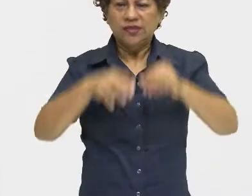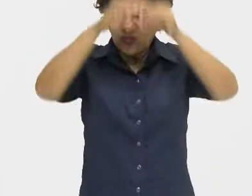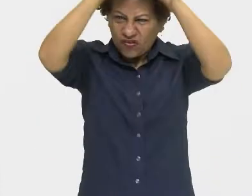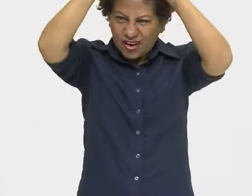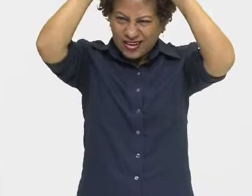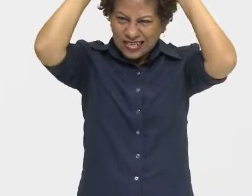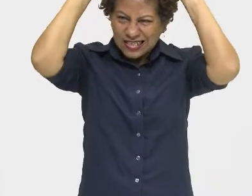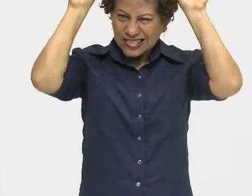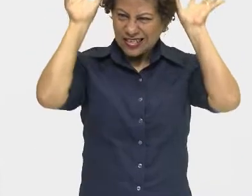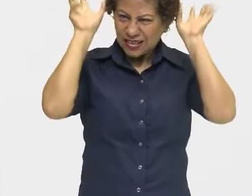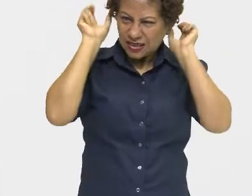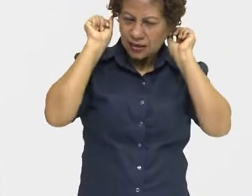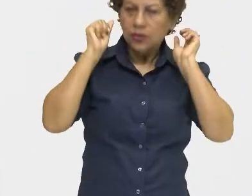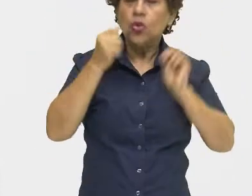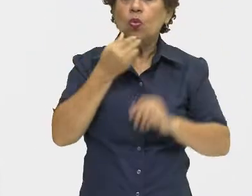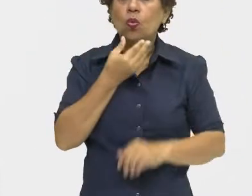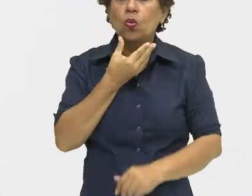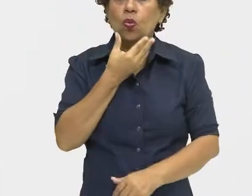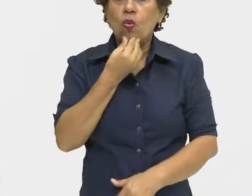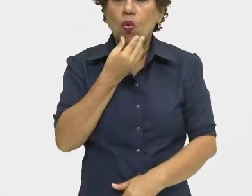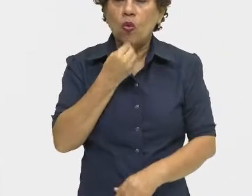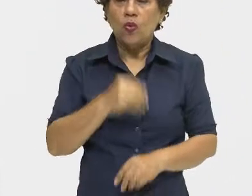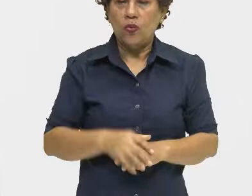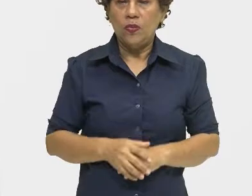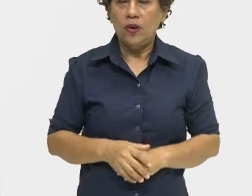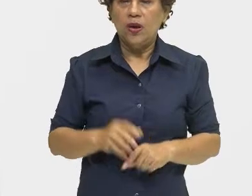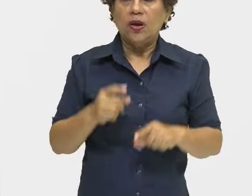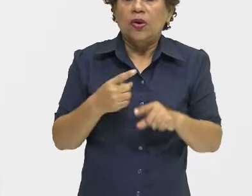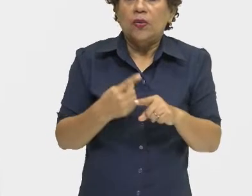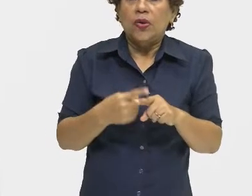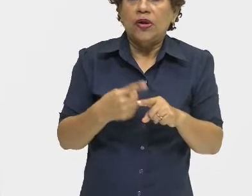Porque esse é um ícone da apropriação cultural.